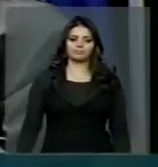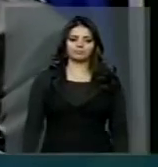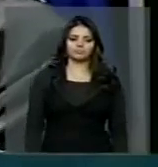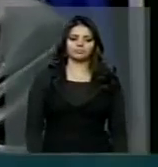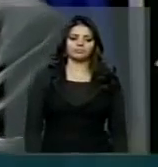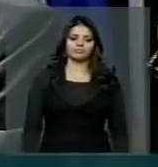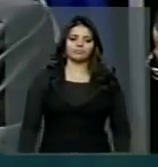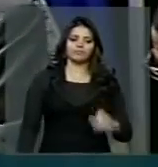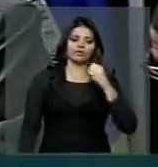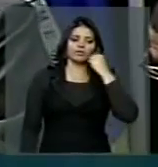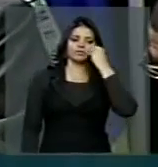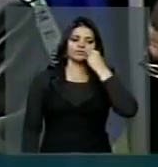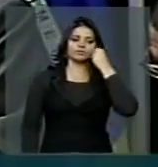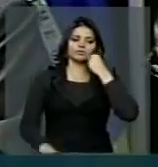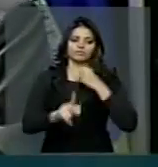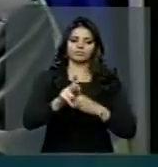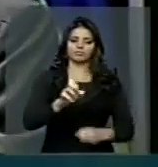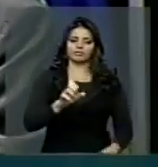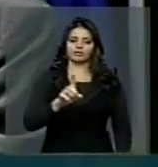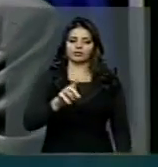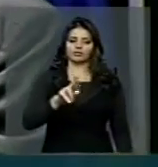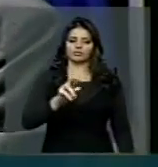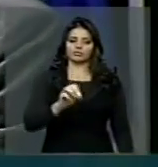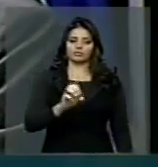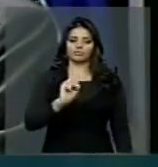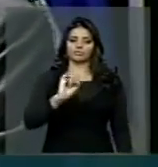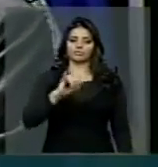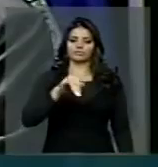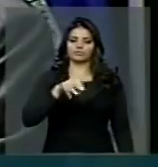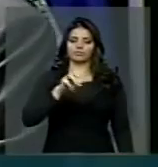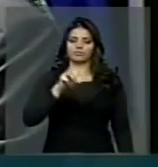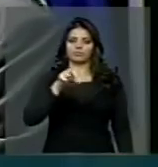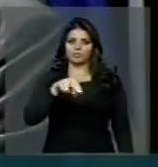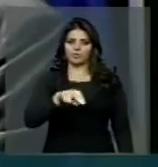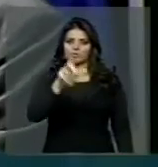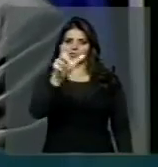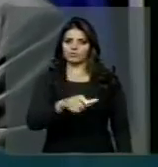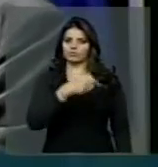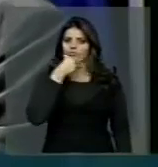O senador Pedro Simon fez do homem público.